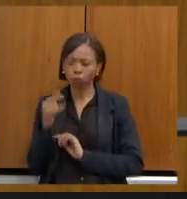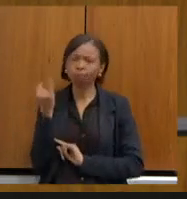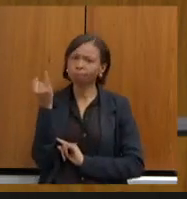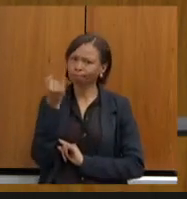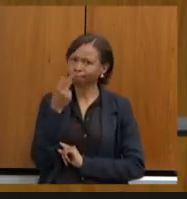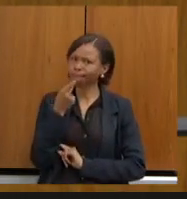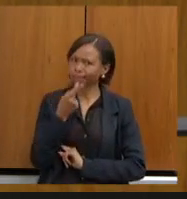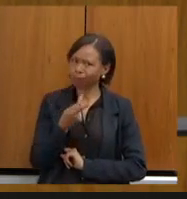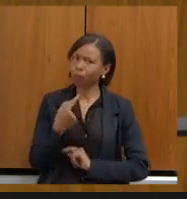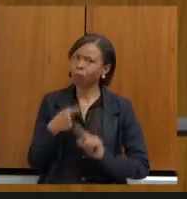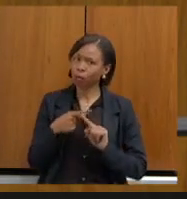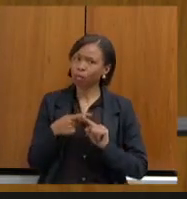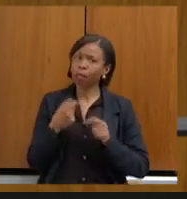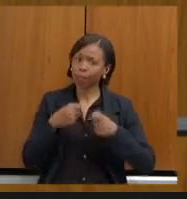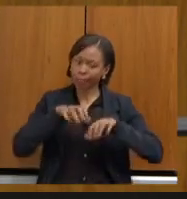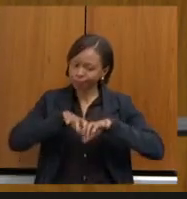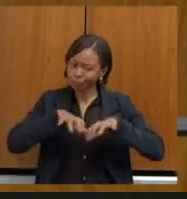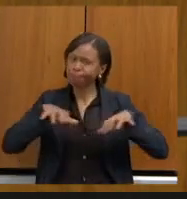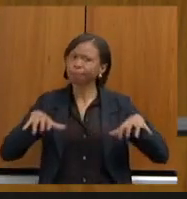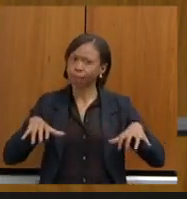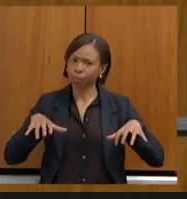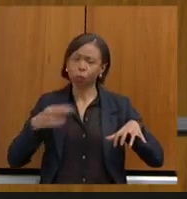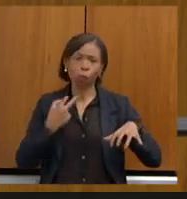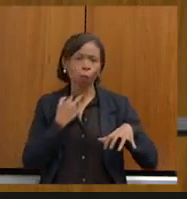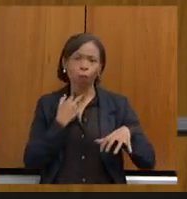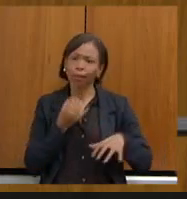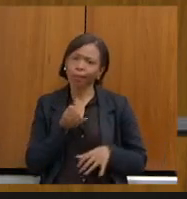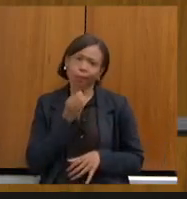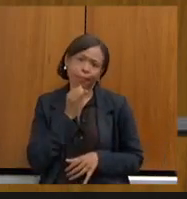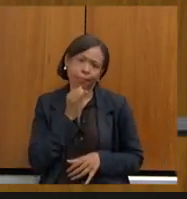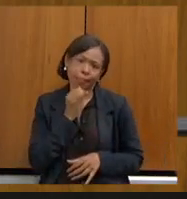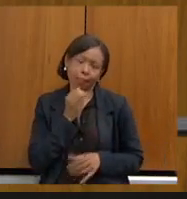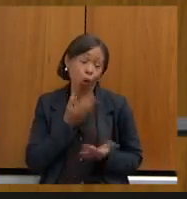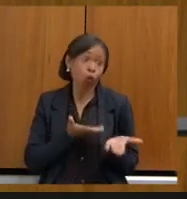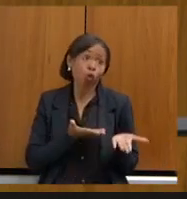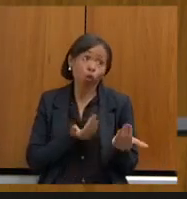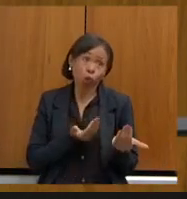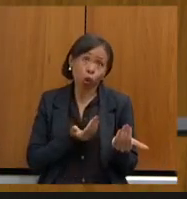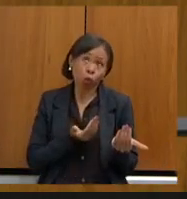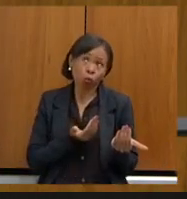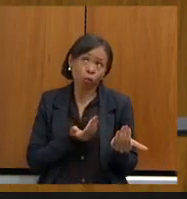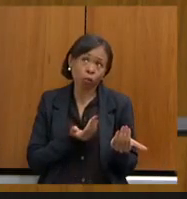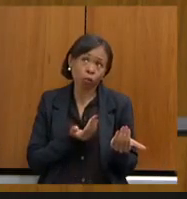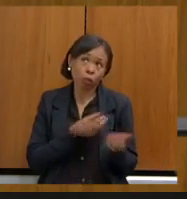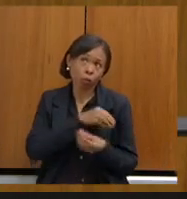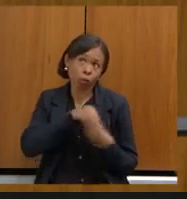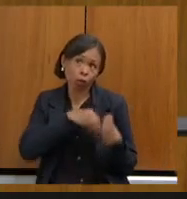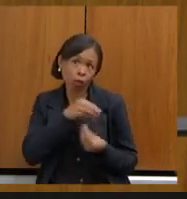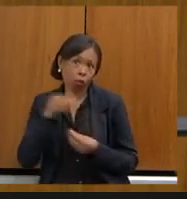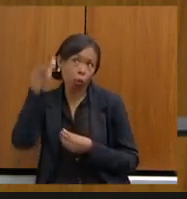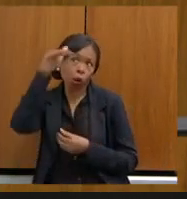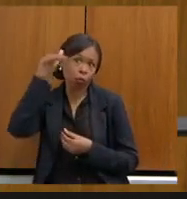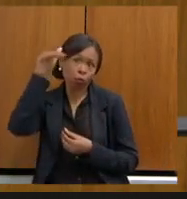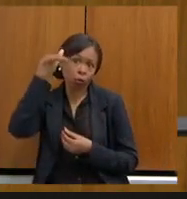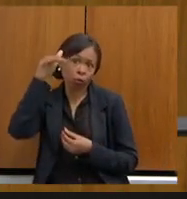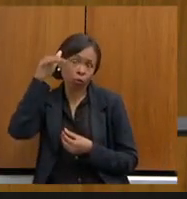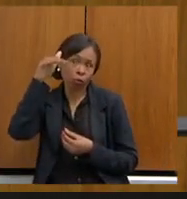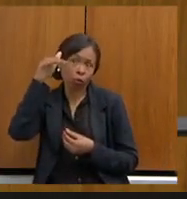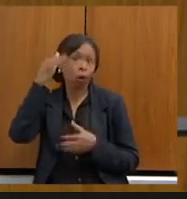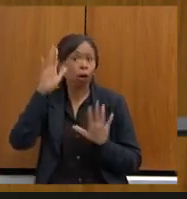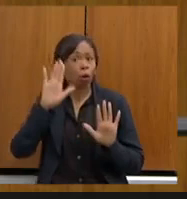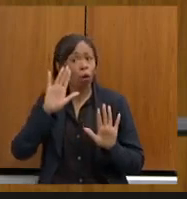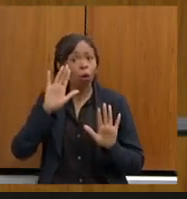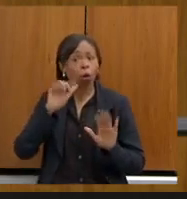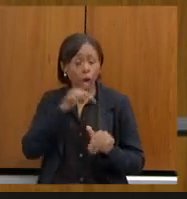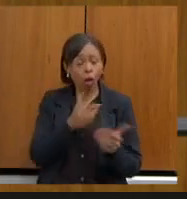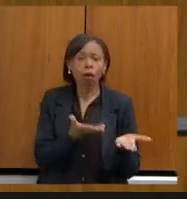acontecer mesmo a gente não pode colocar como o adulto tem a diferenciação o menor também tem